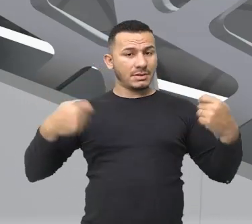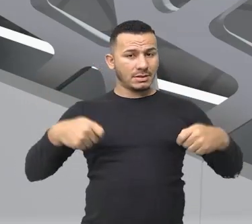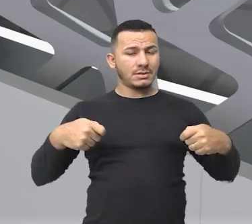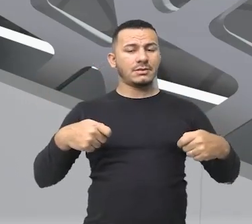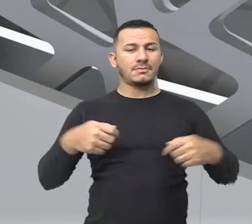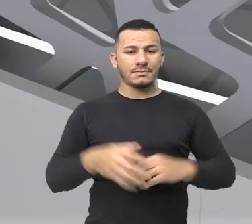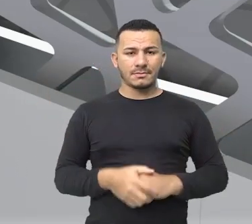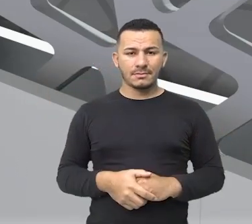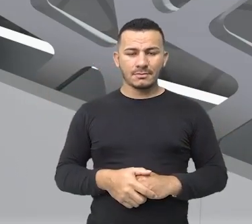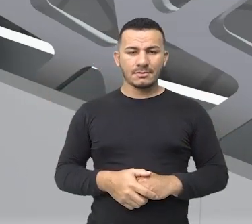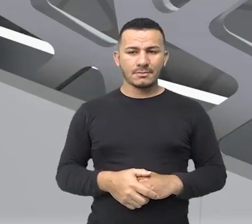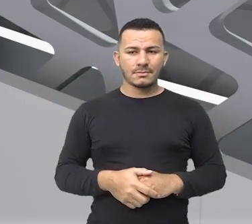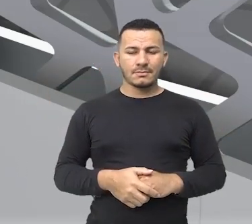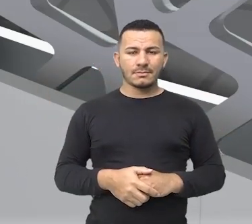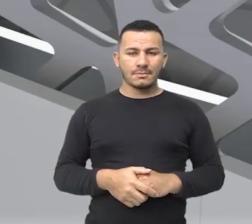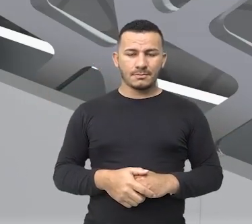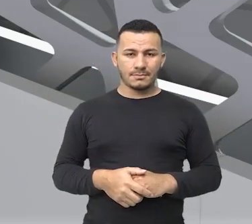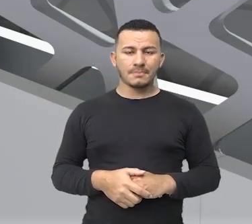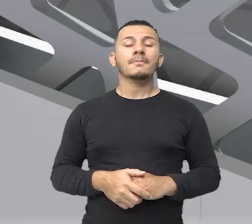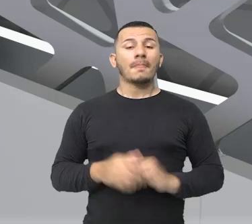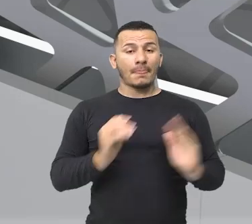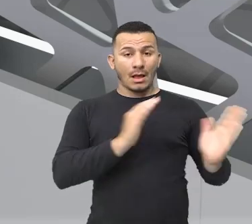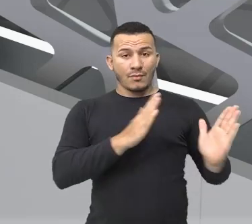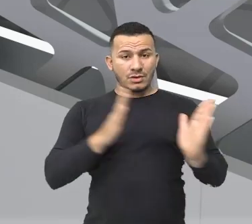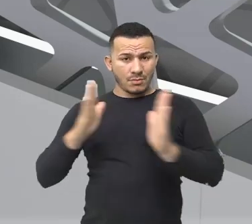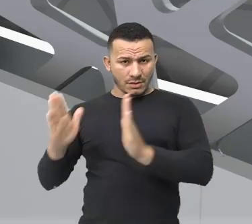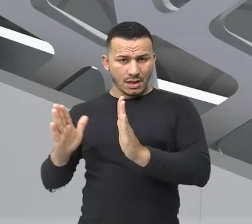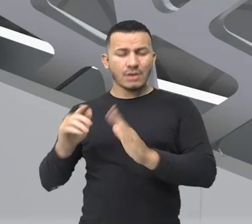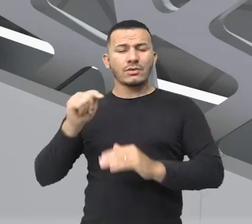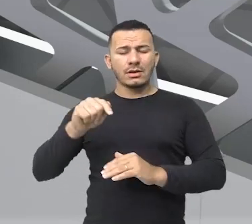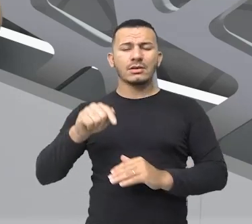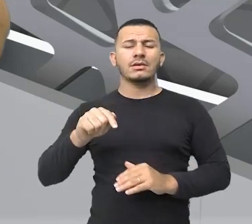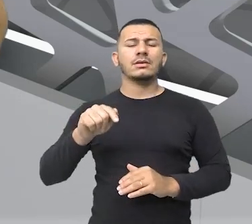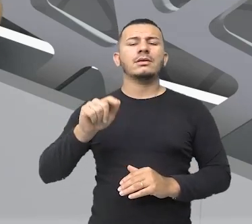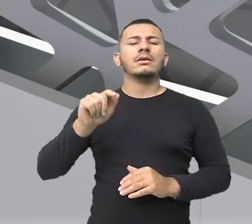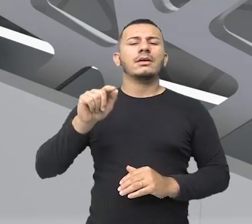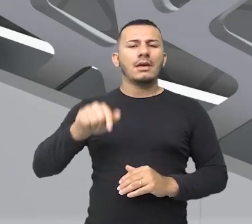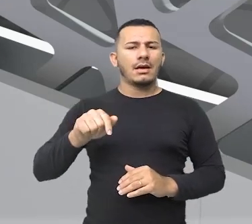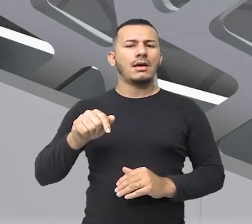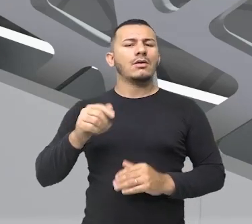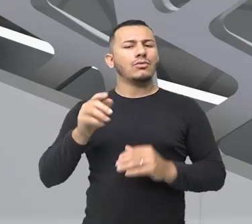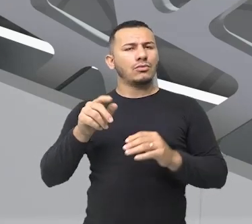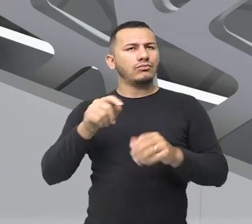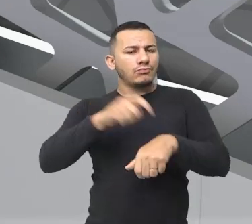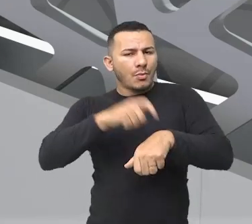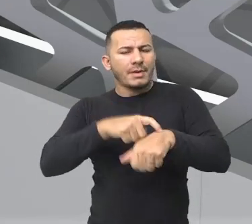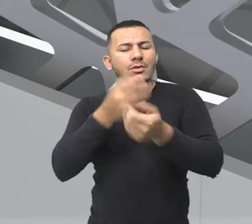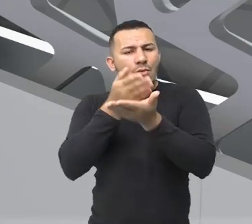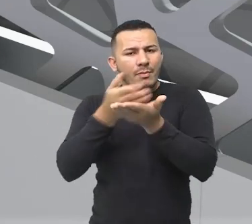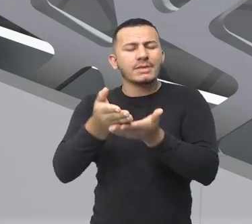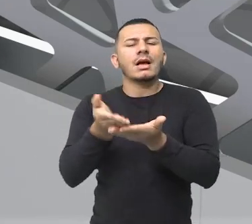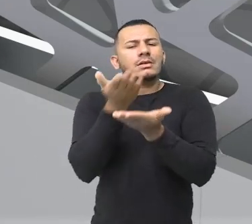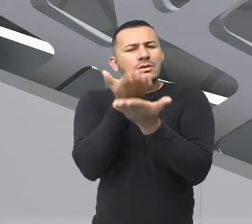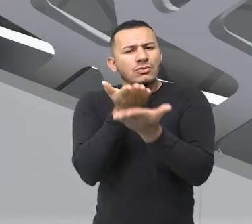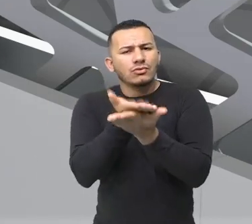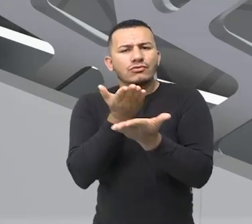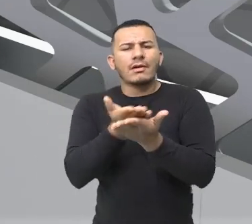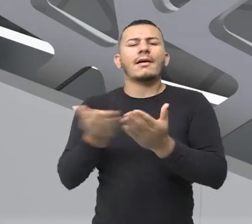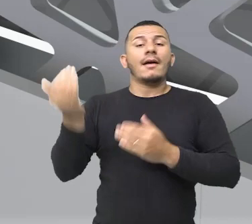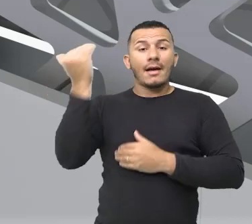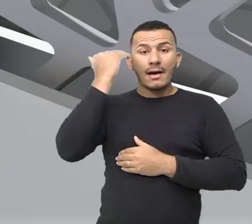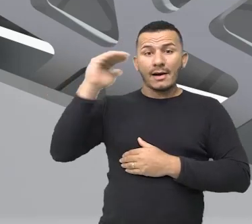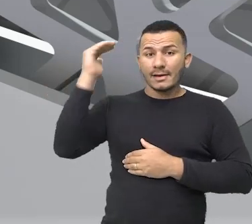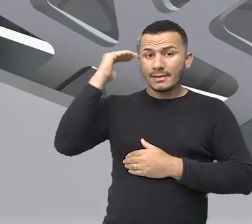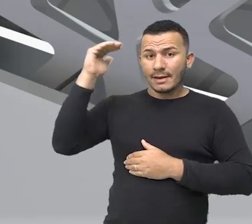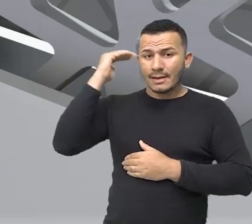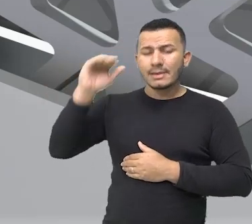texto. E esse processo vai se dar justamente quando eu começo a entender essas expressões, essas